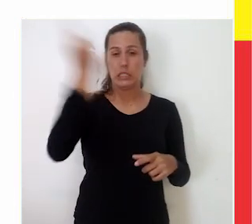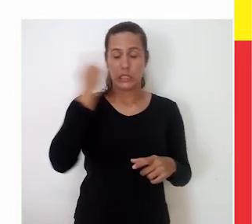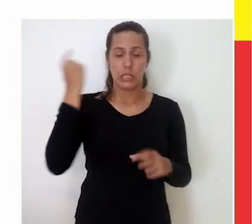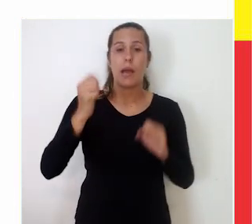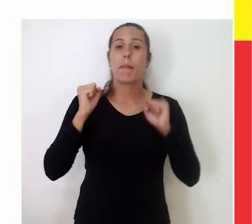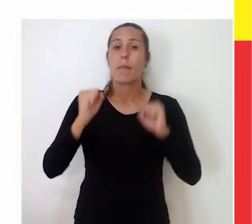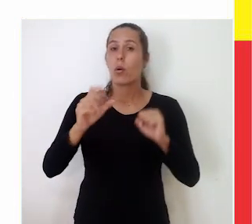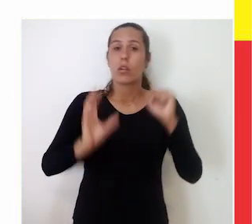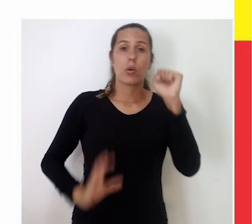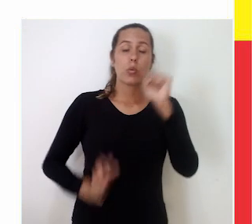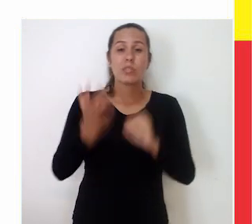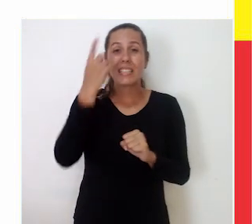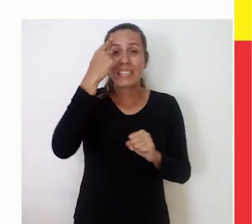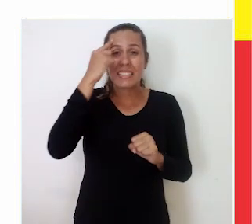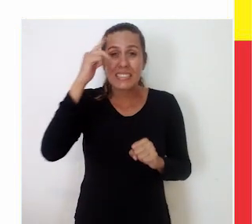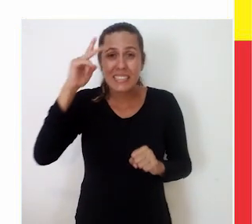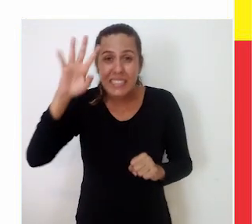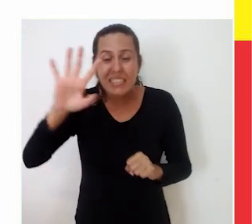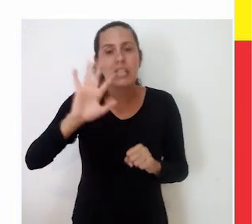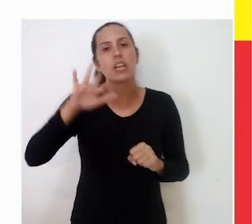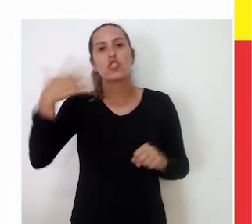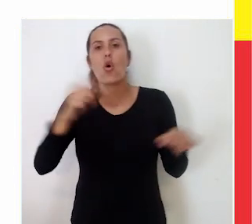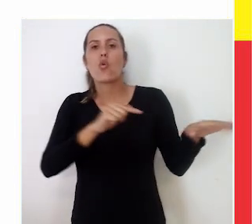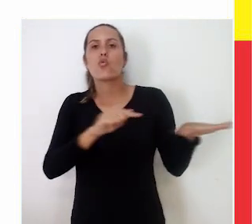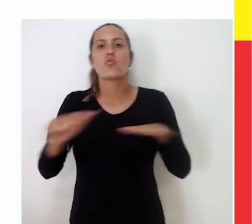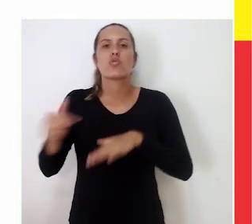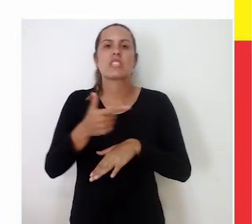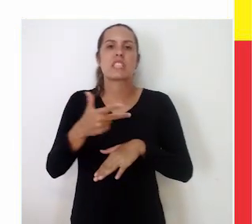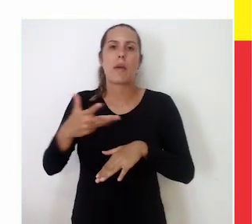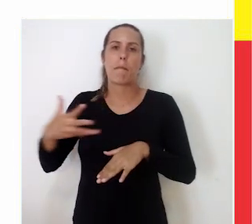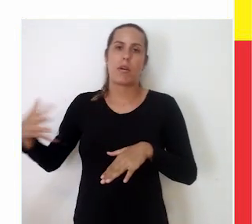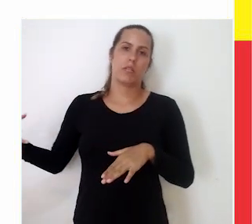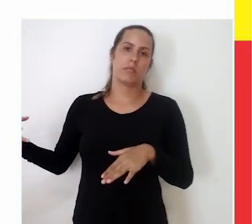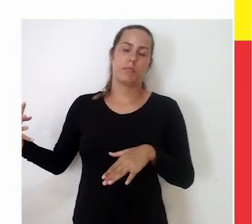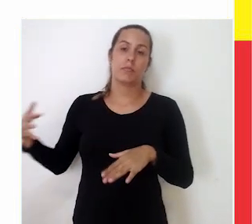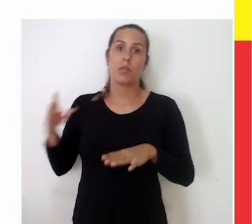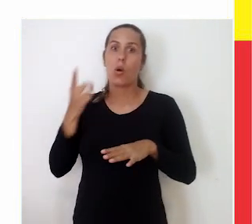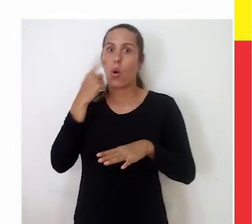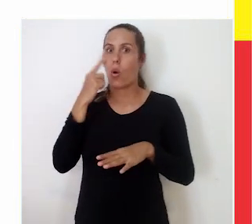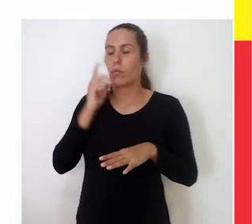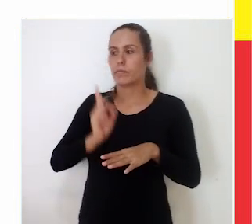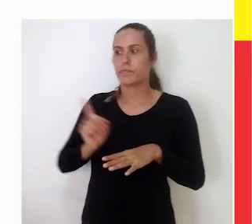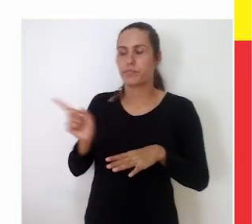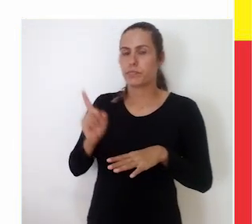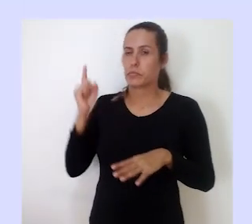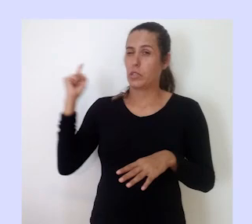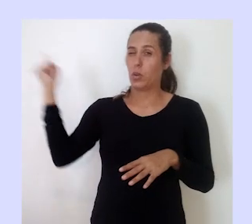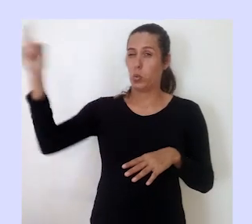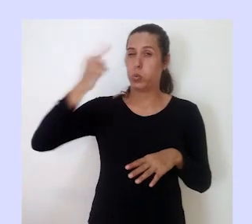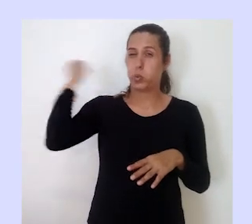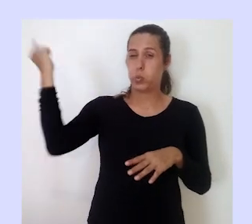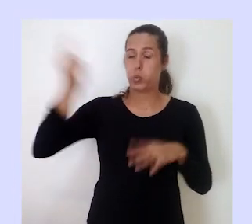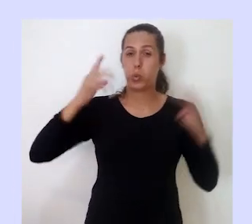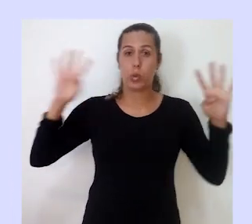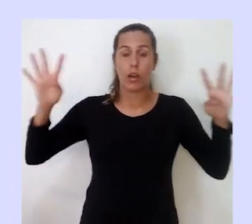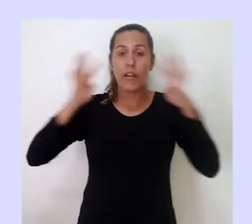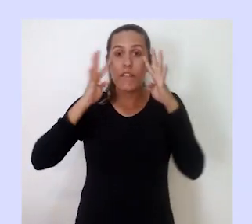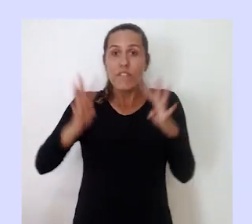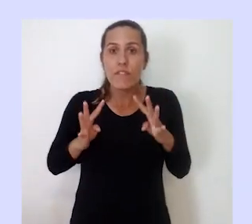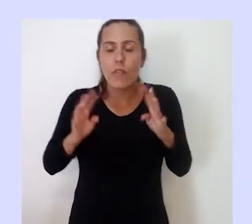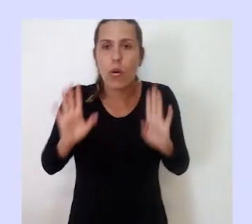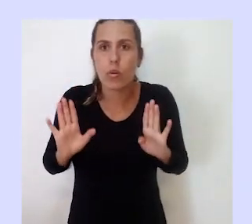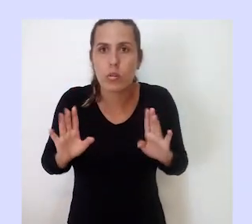durar dias, semanas. O furacão, prestem bem atenção, foca aqui.